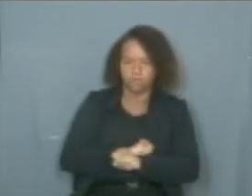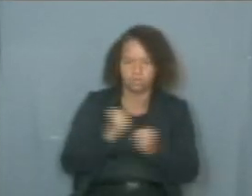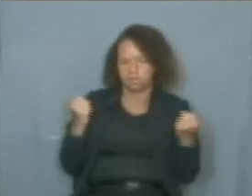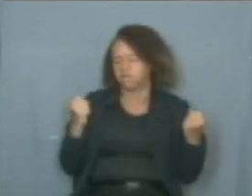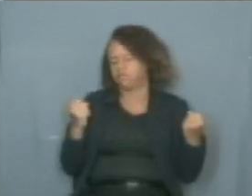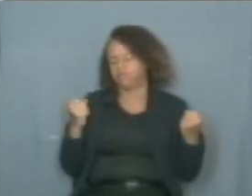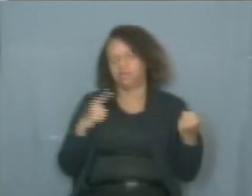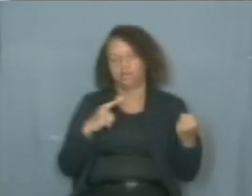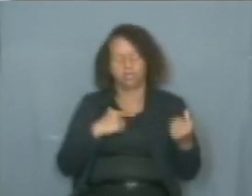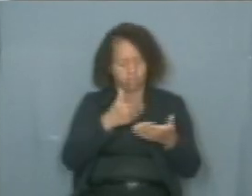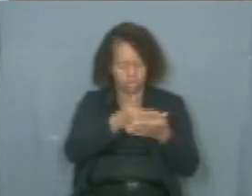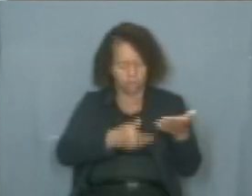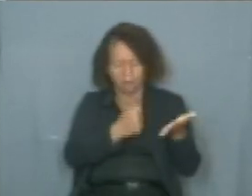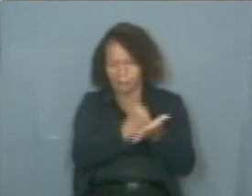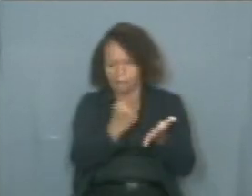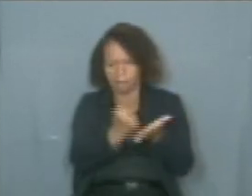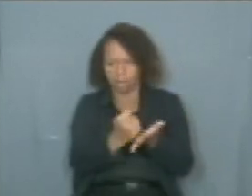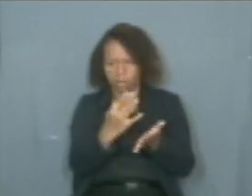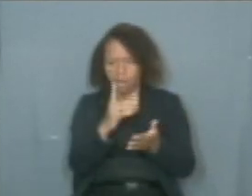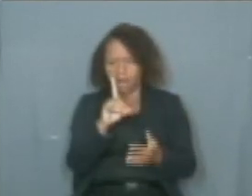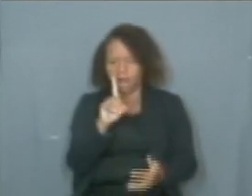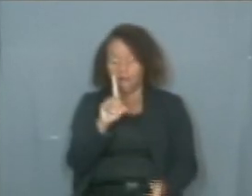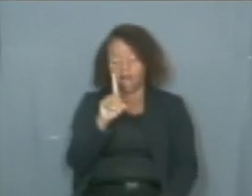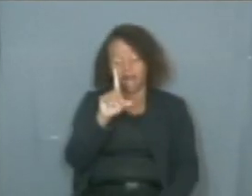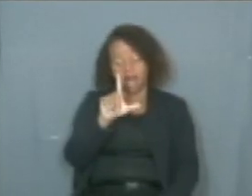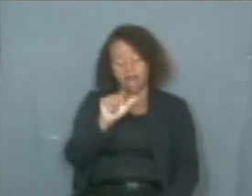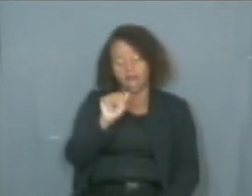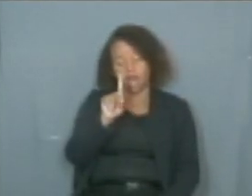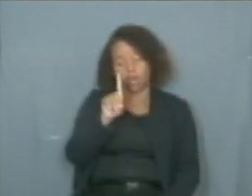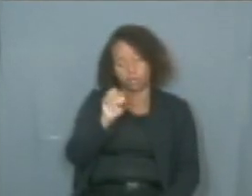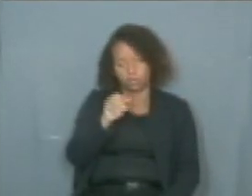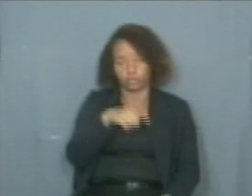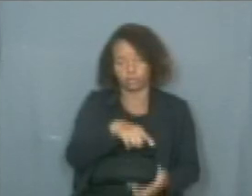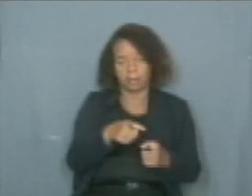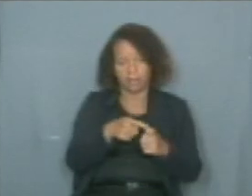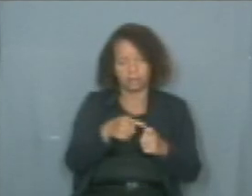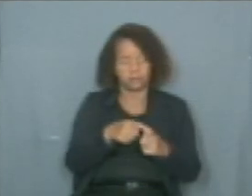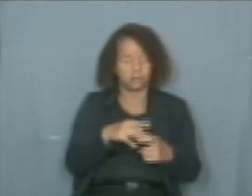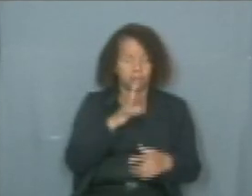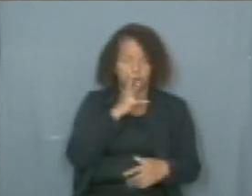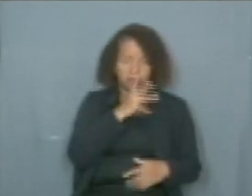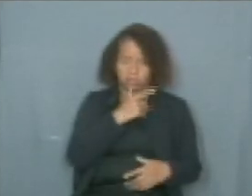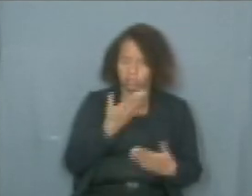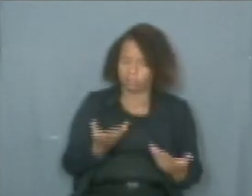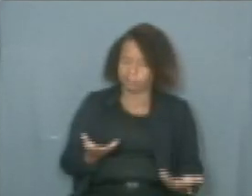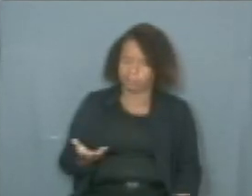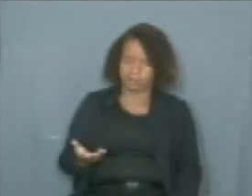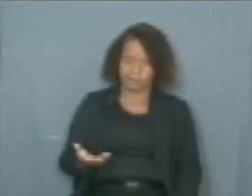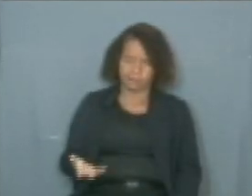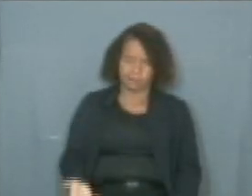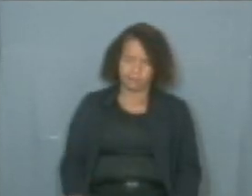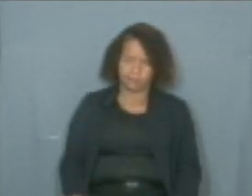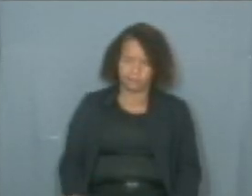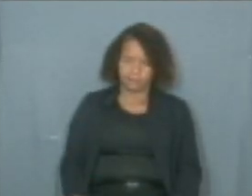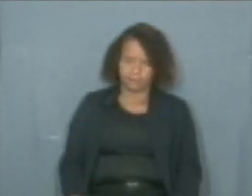a gente ter um laudo que demore tanto tempo, até porque isso significa nós